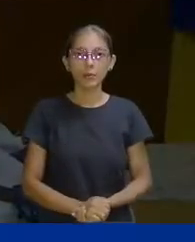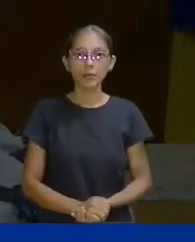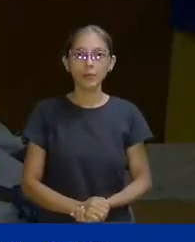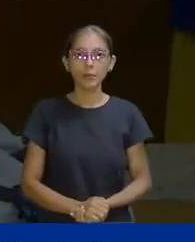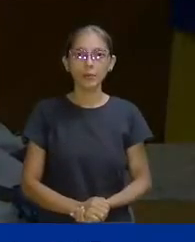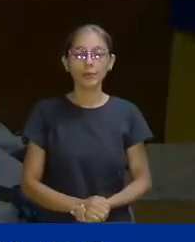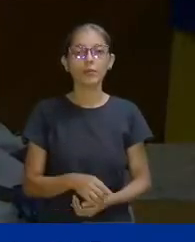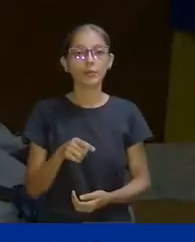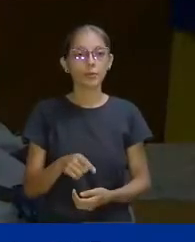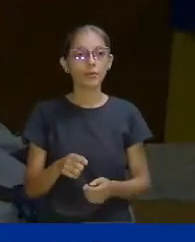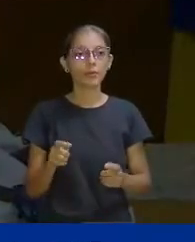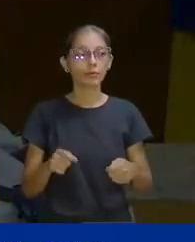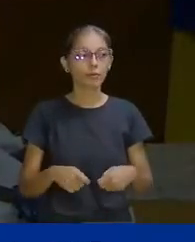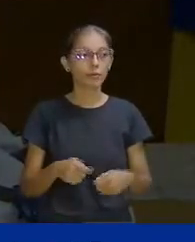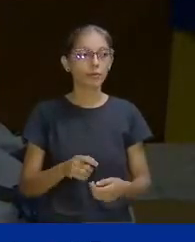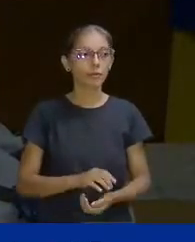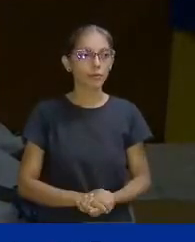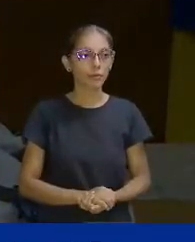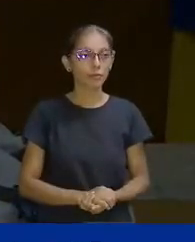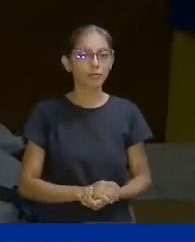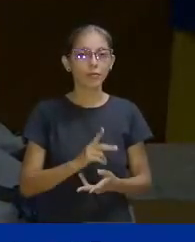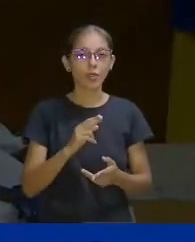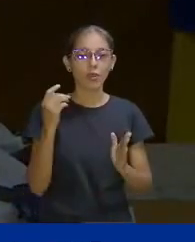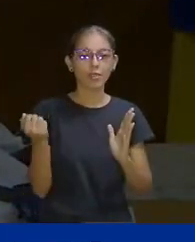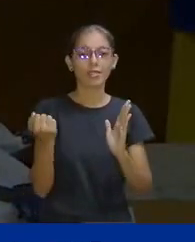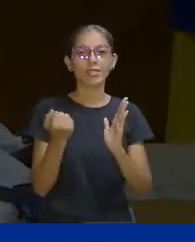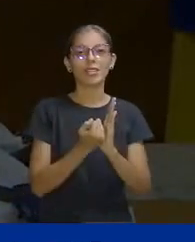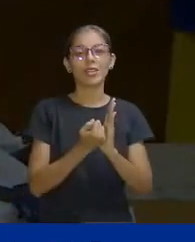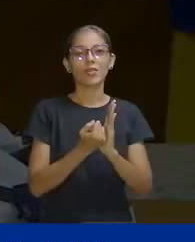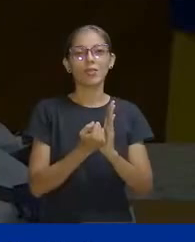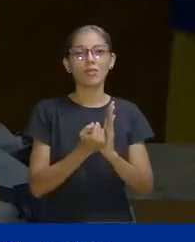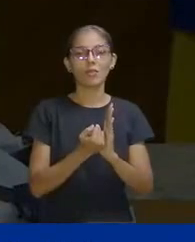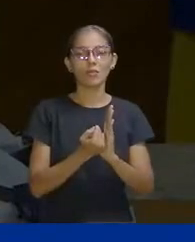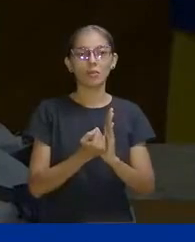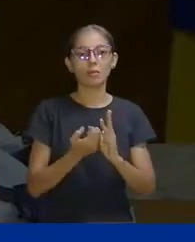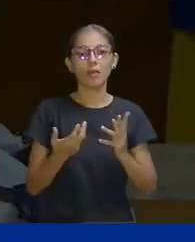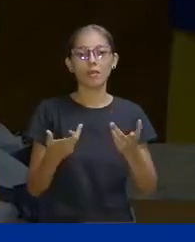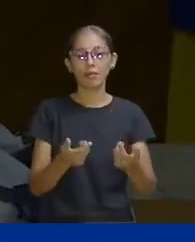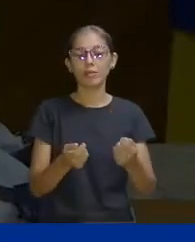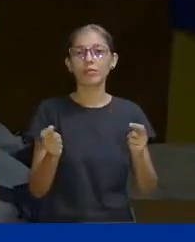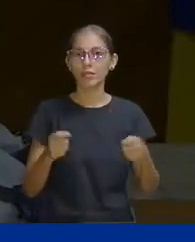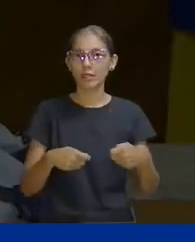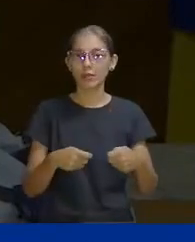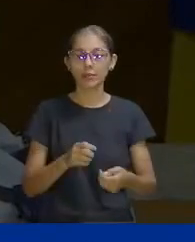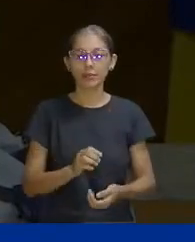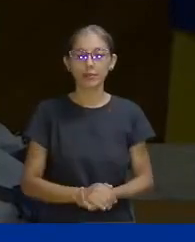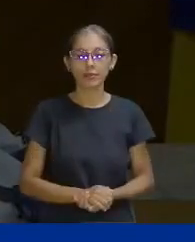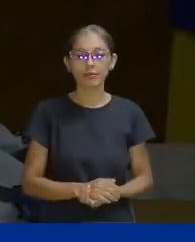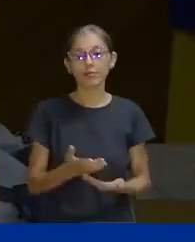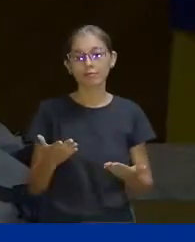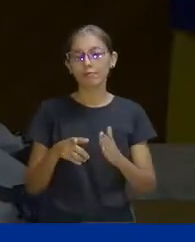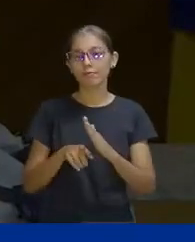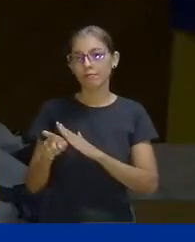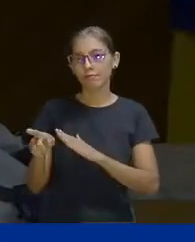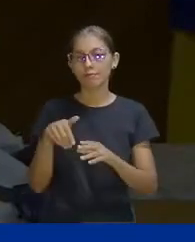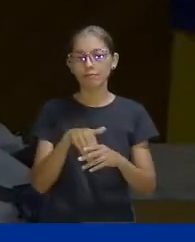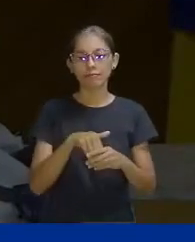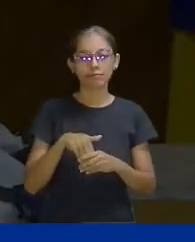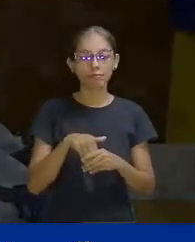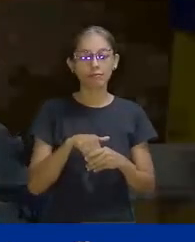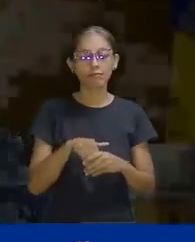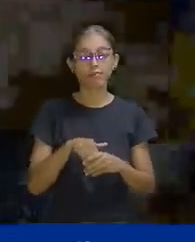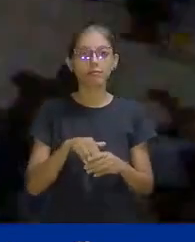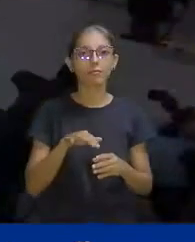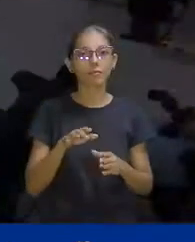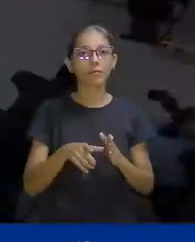Qualidade 2024. Sendo assim, eu submeto aos pares e, antes de colher a votação, eu abro as considerações, né, de todos